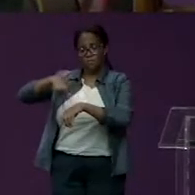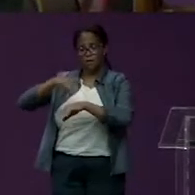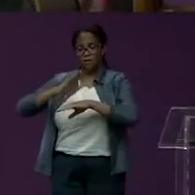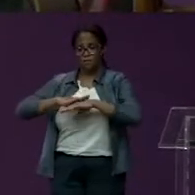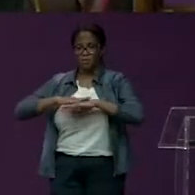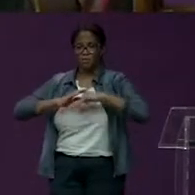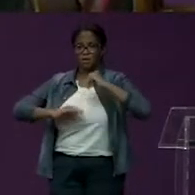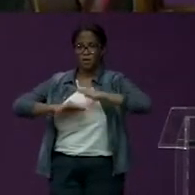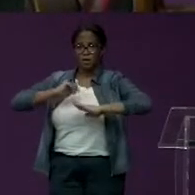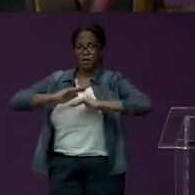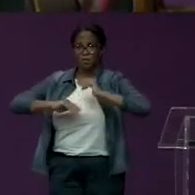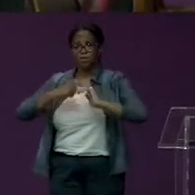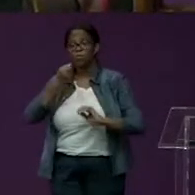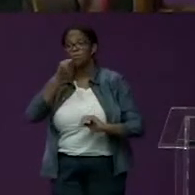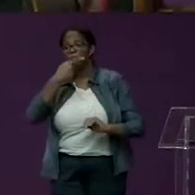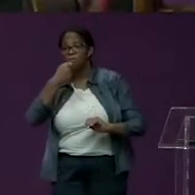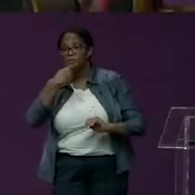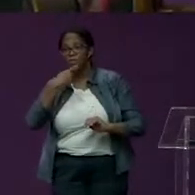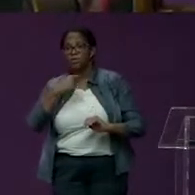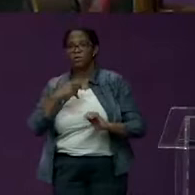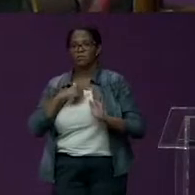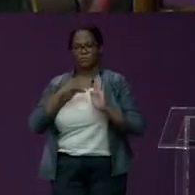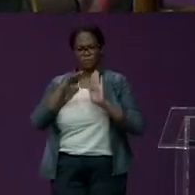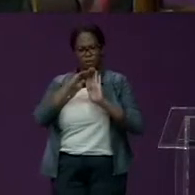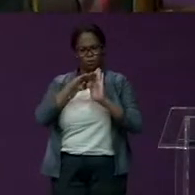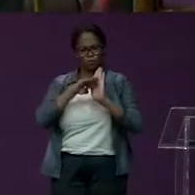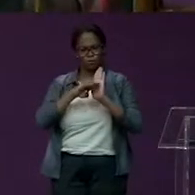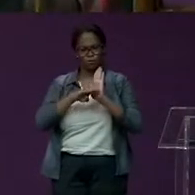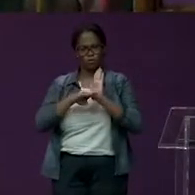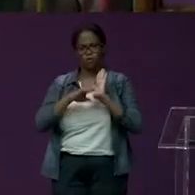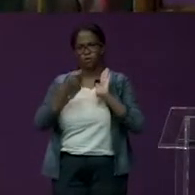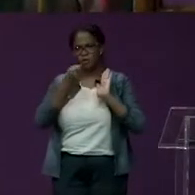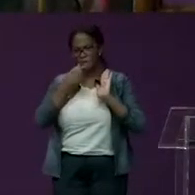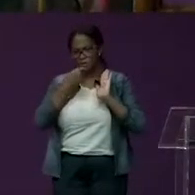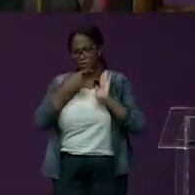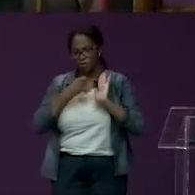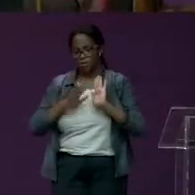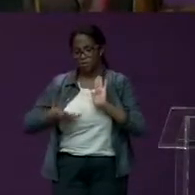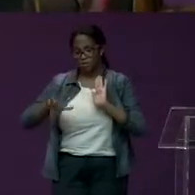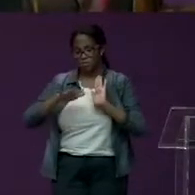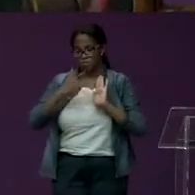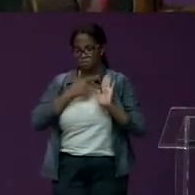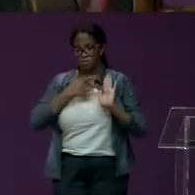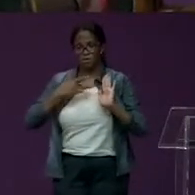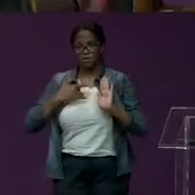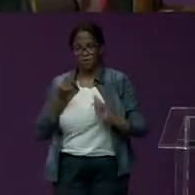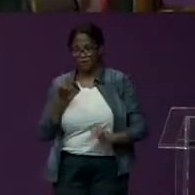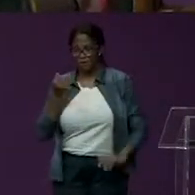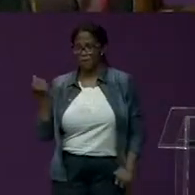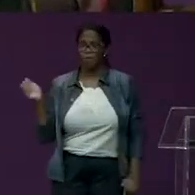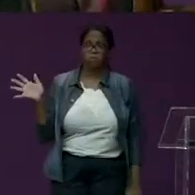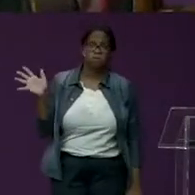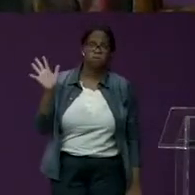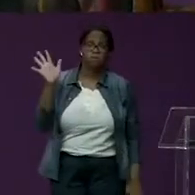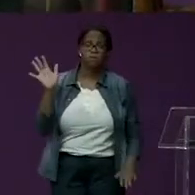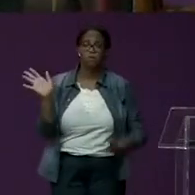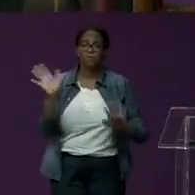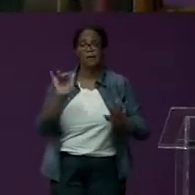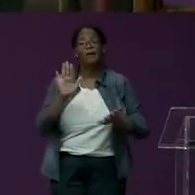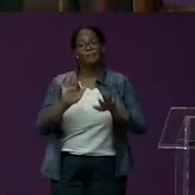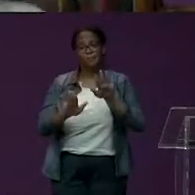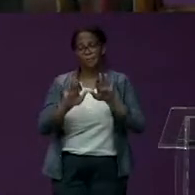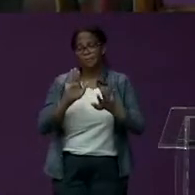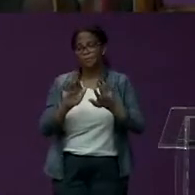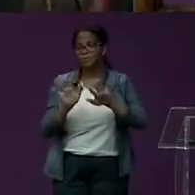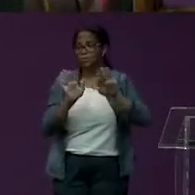a medicamentos que são da lista, né, de medicamentos do Sistema Único de Saúde, com um valor altíssimo, né, muitas